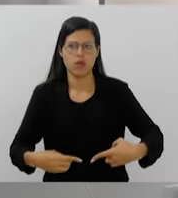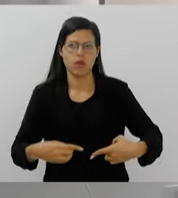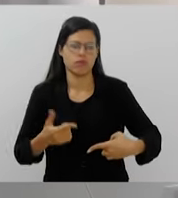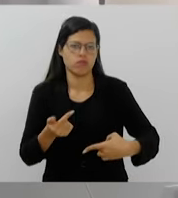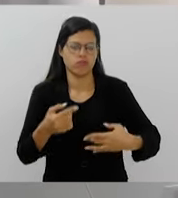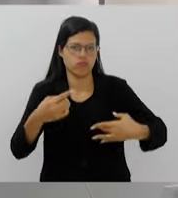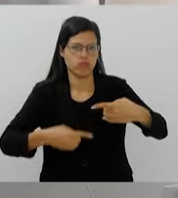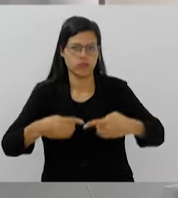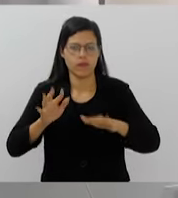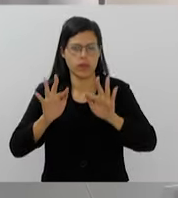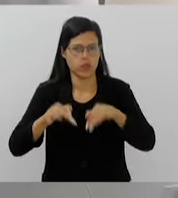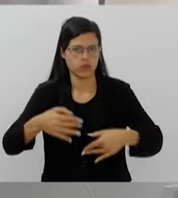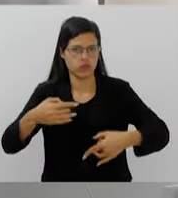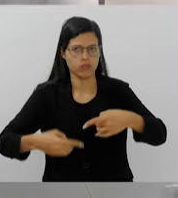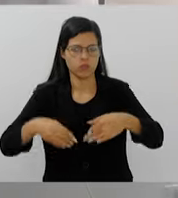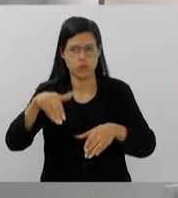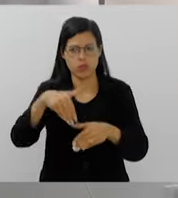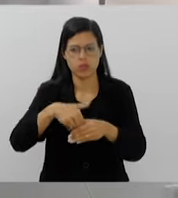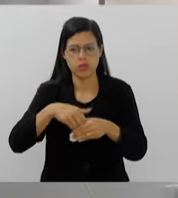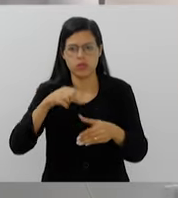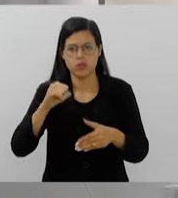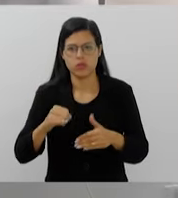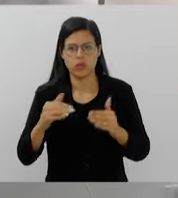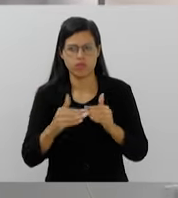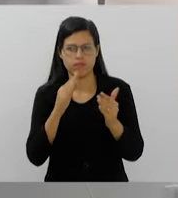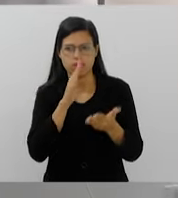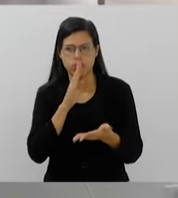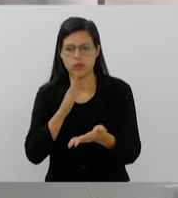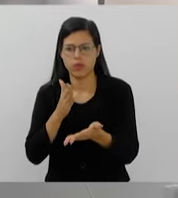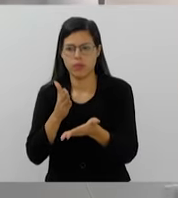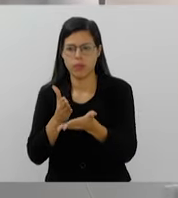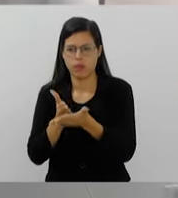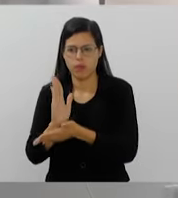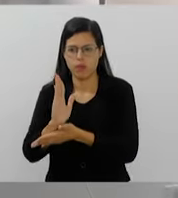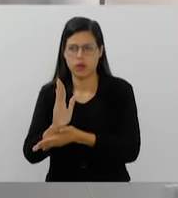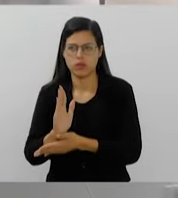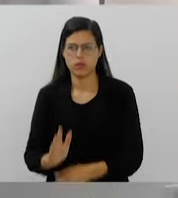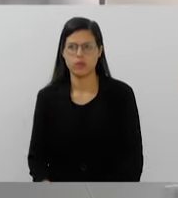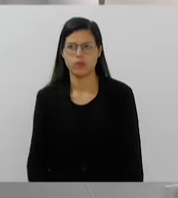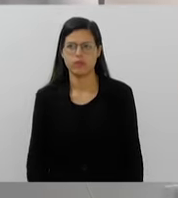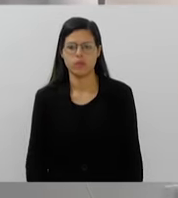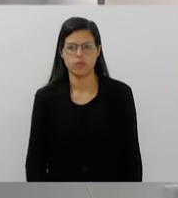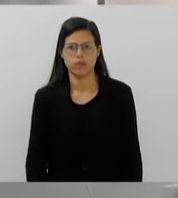queira discutir, encerrada a discussão. Em votação, os senhores que aprovam permaneçam como estão. Aprovada